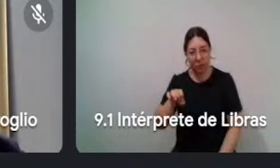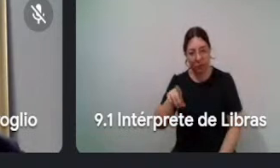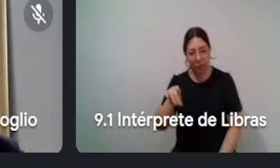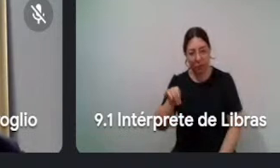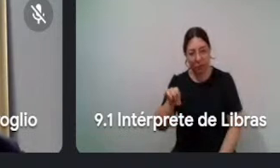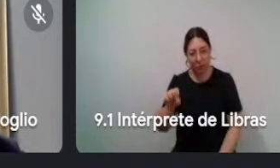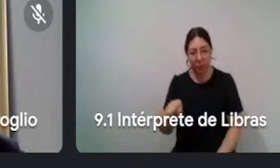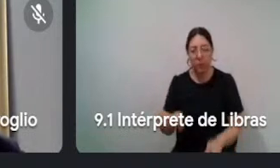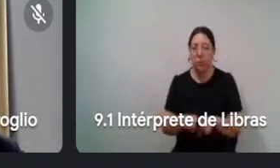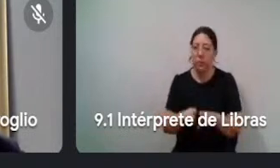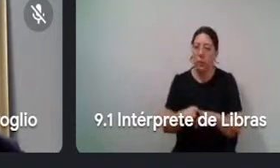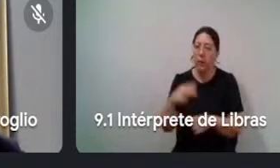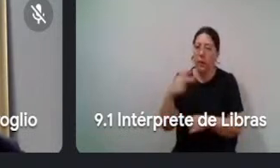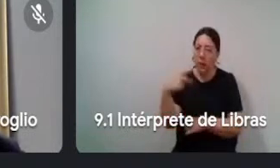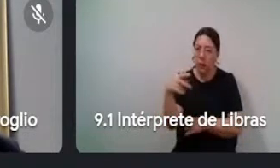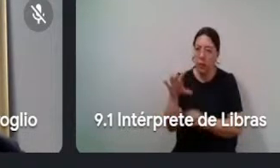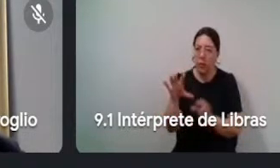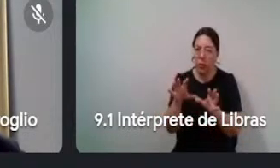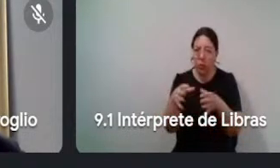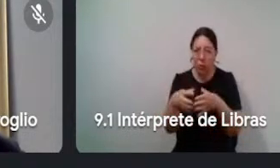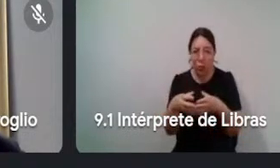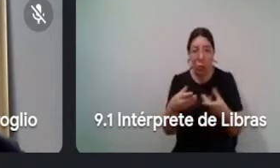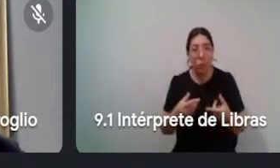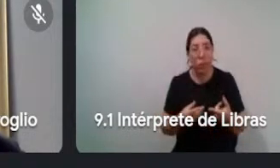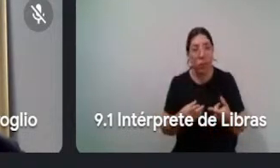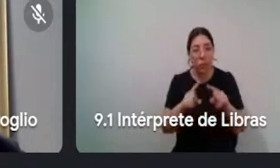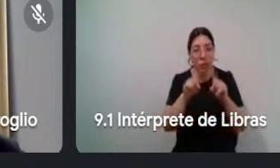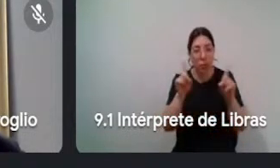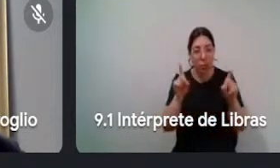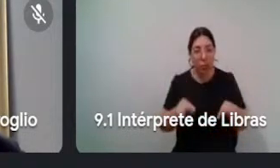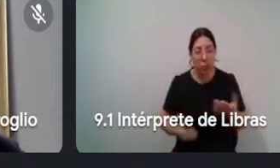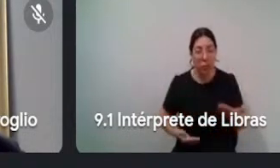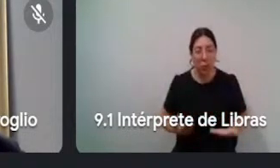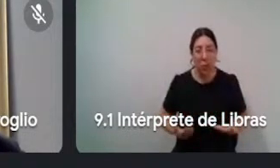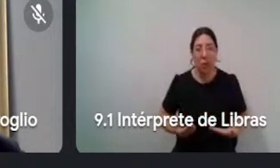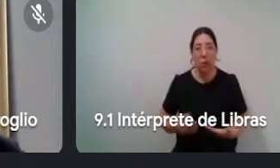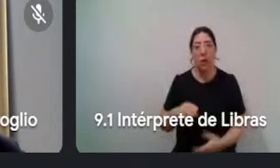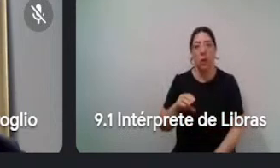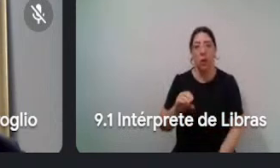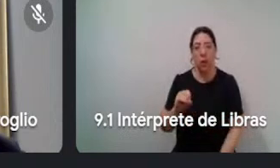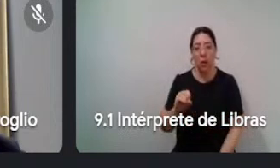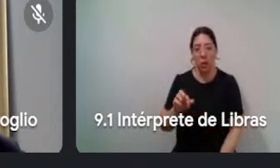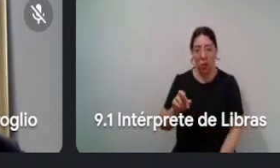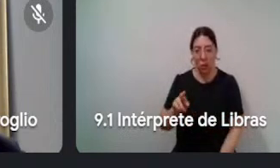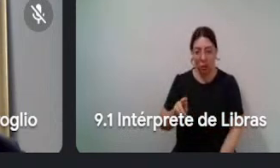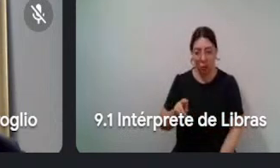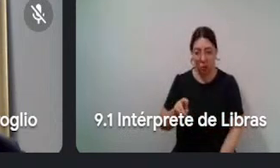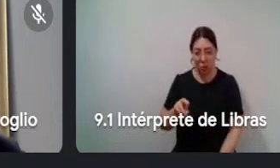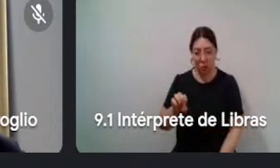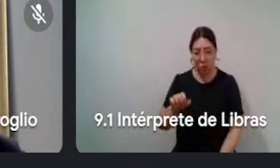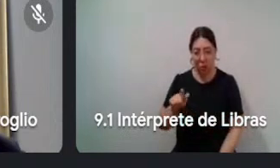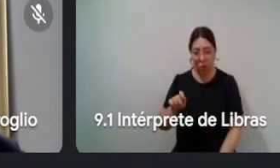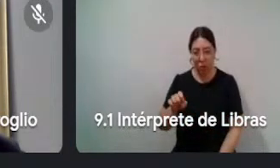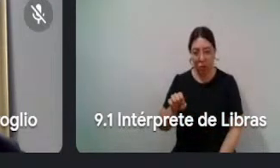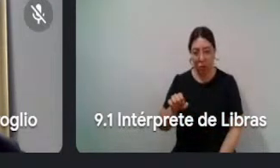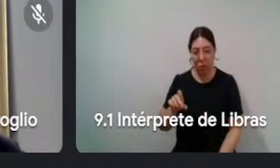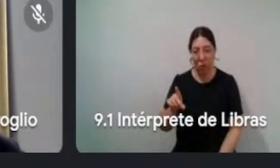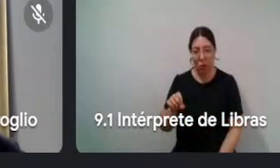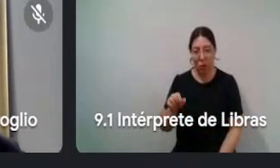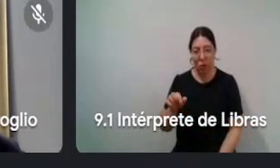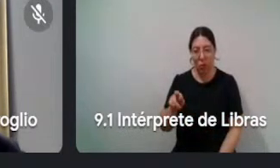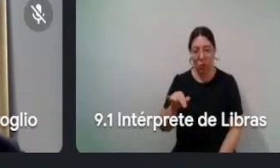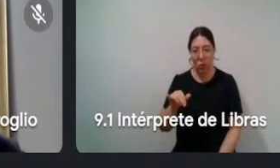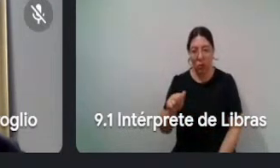Corregedoria pelo brilhante trabalho desenvolvido no ano 2021, cujas ações principais seguem elencadas